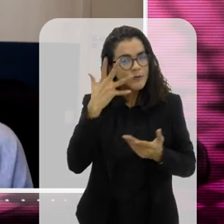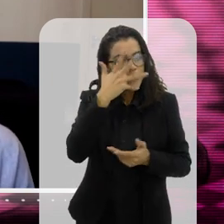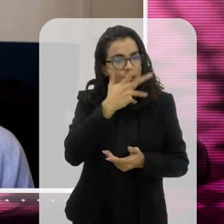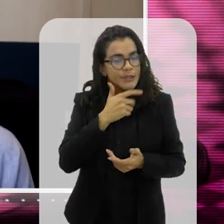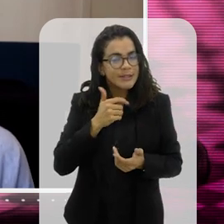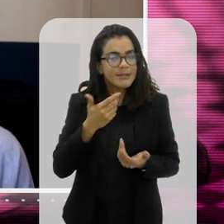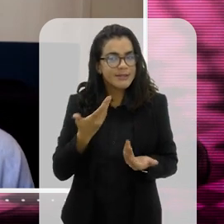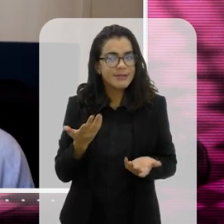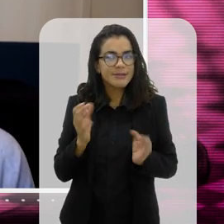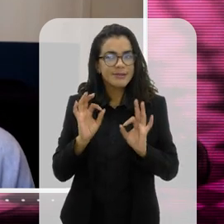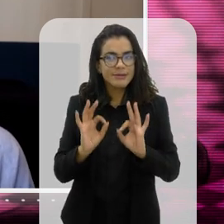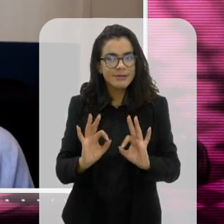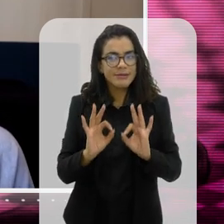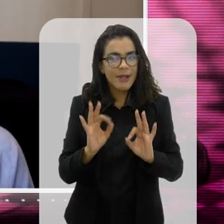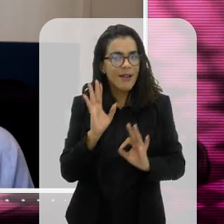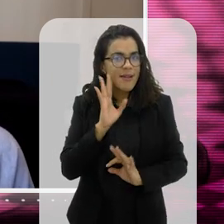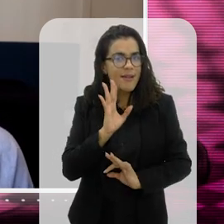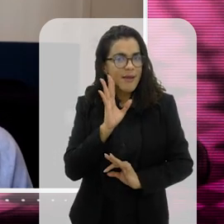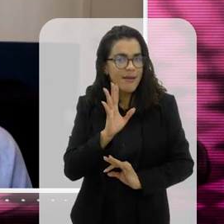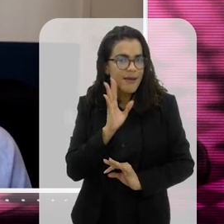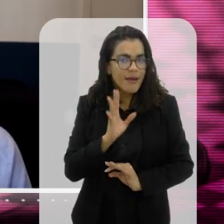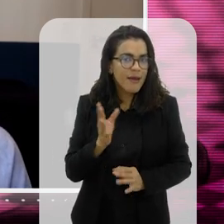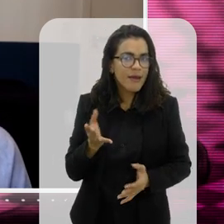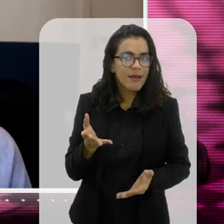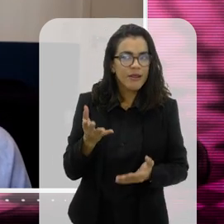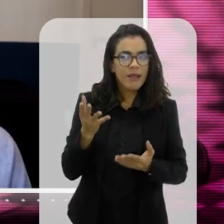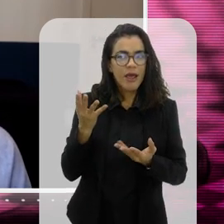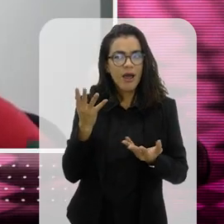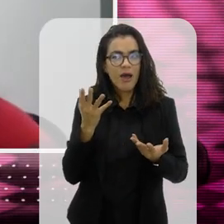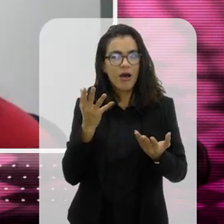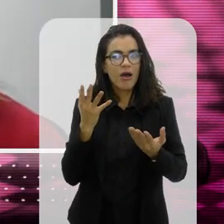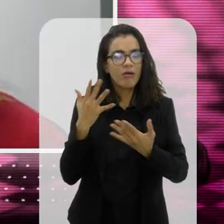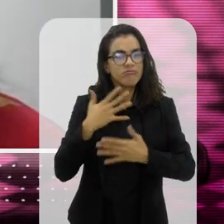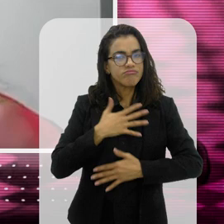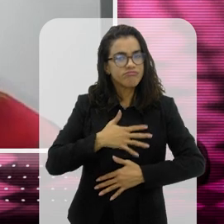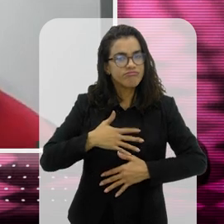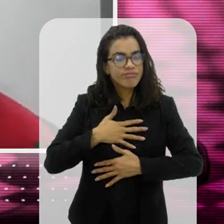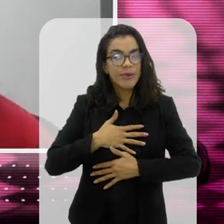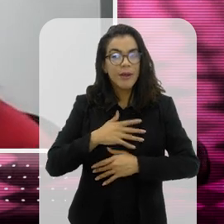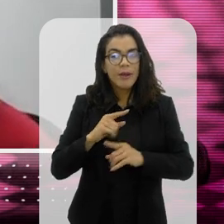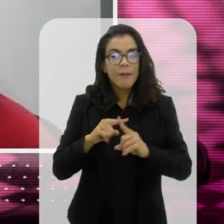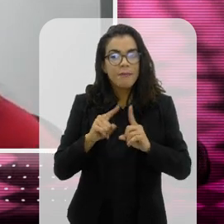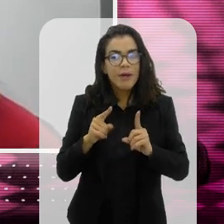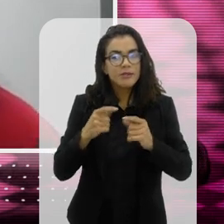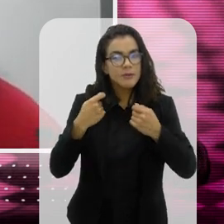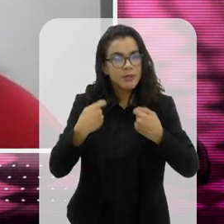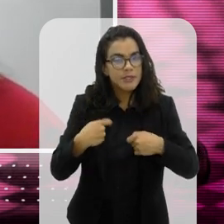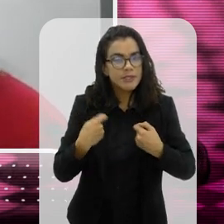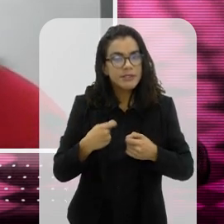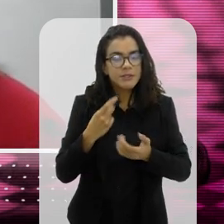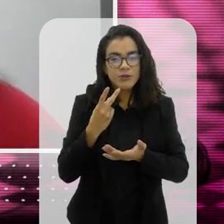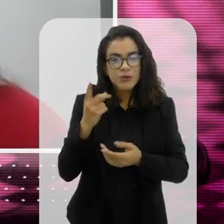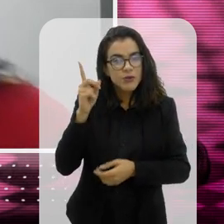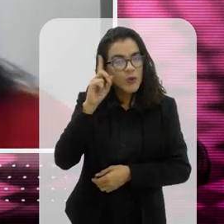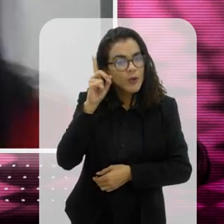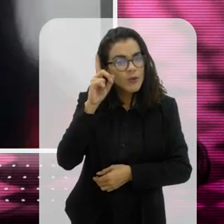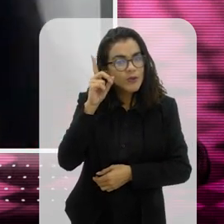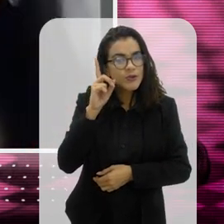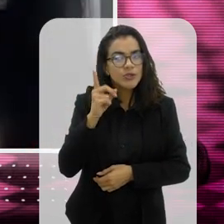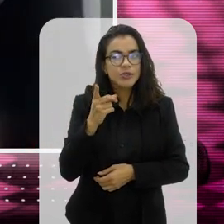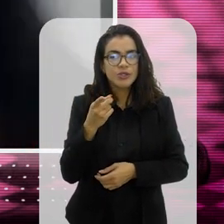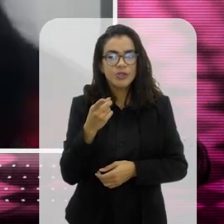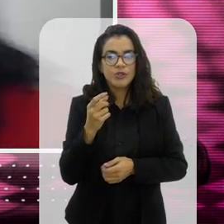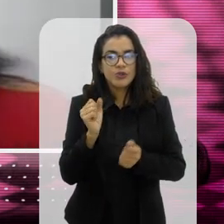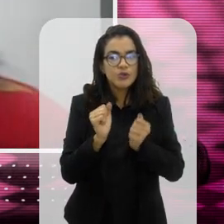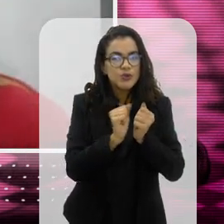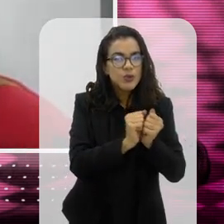sempre merece estar bonito para todo mundo, porque é legal a gente estar nesse ambiente agradável. Mas é porque eu preciso estar